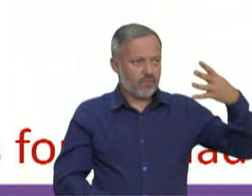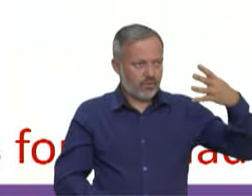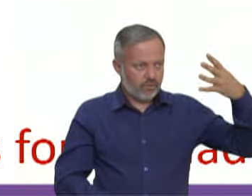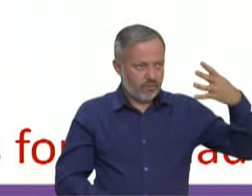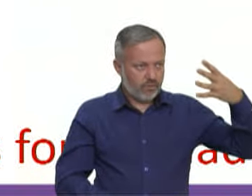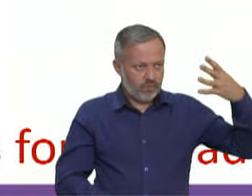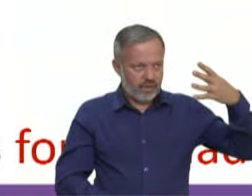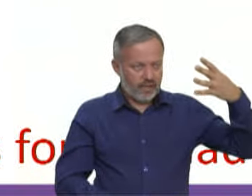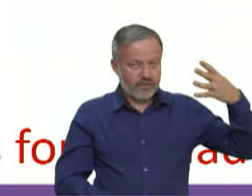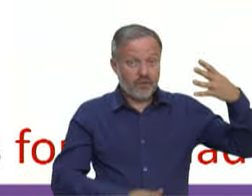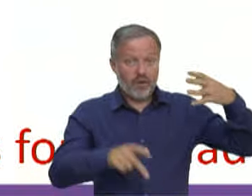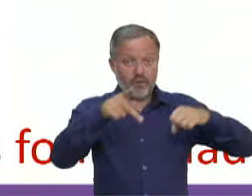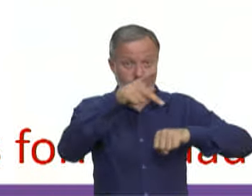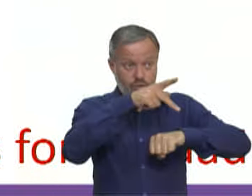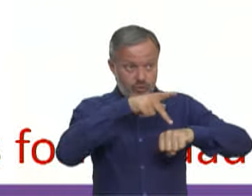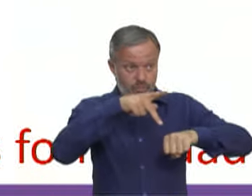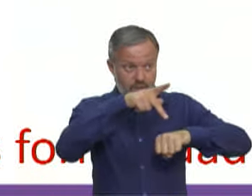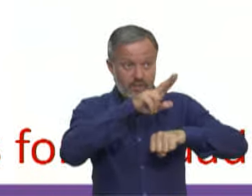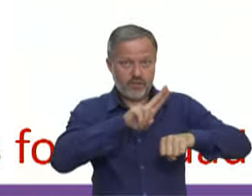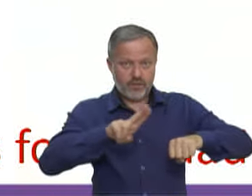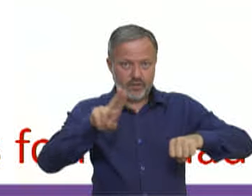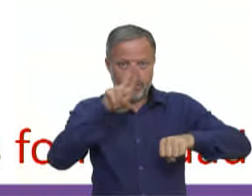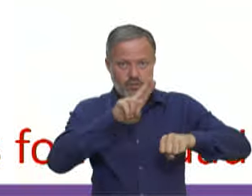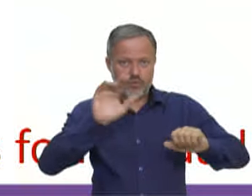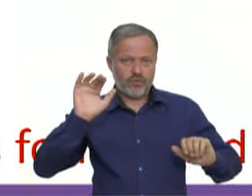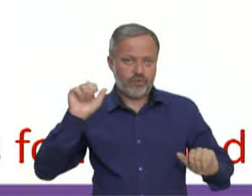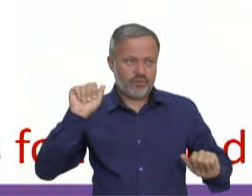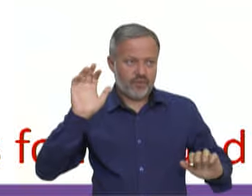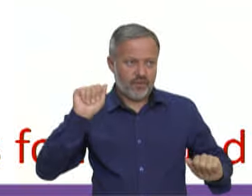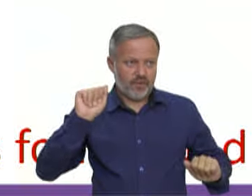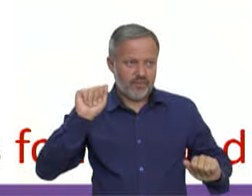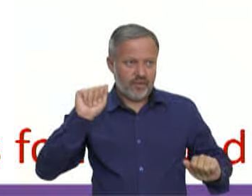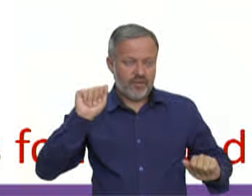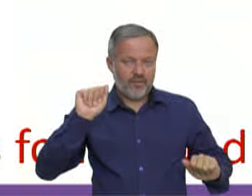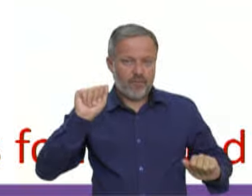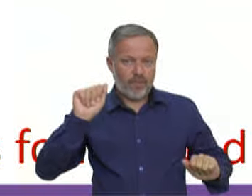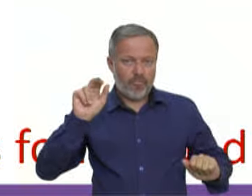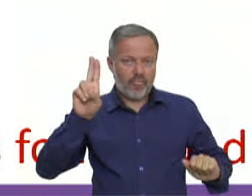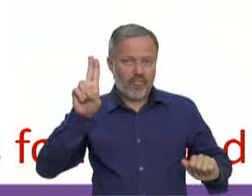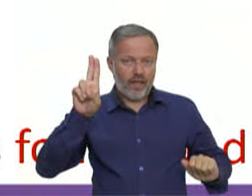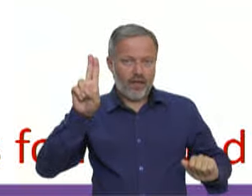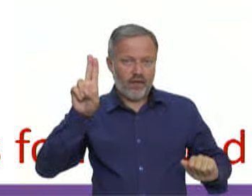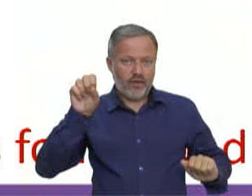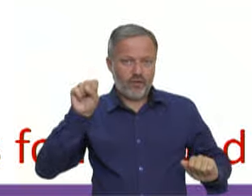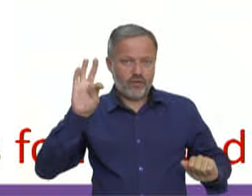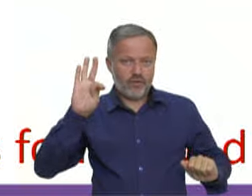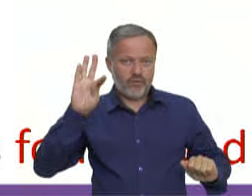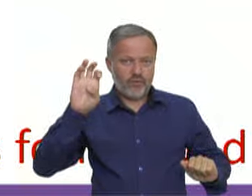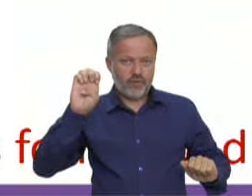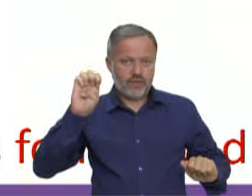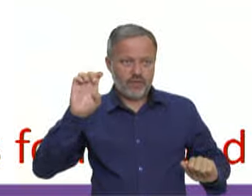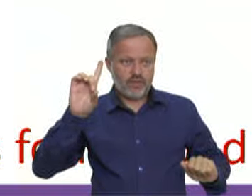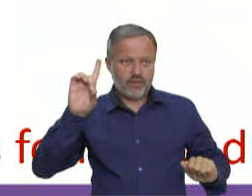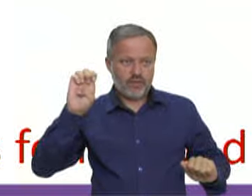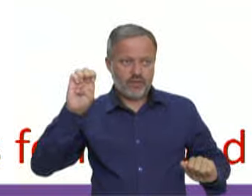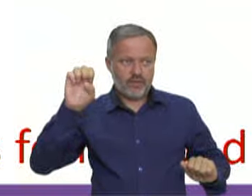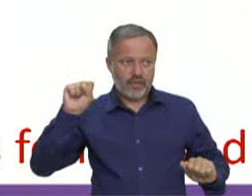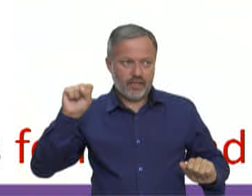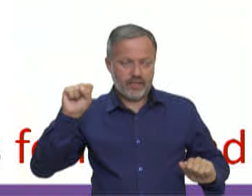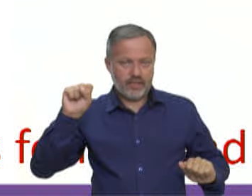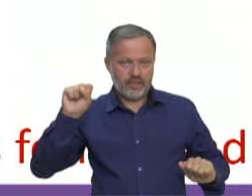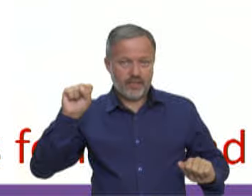expressa formalidade e informalidade. Olha a diferença da questão 1 para a questão 3 para a